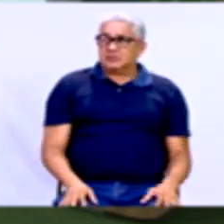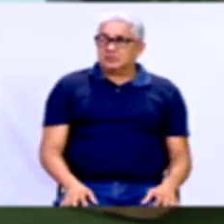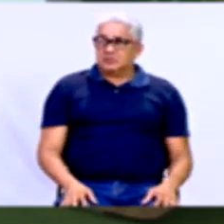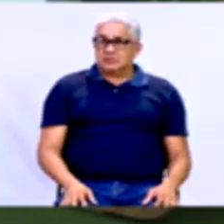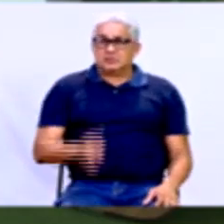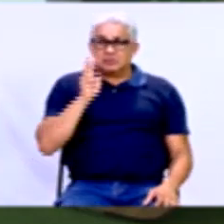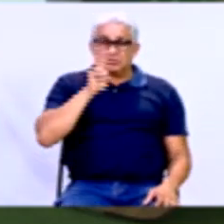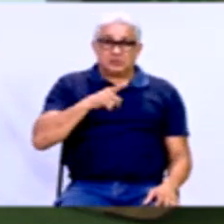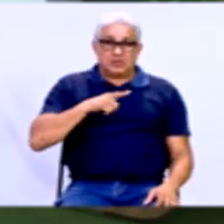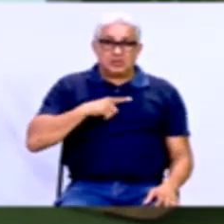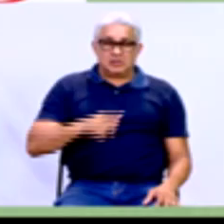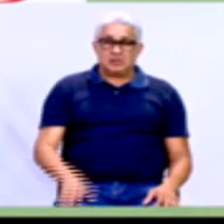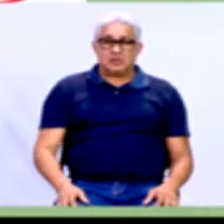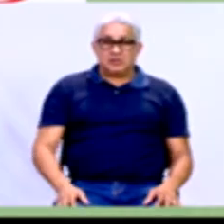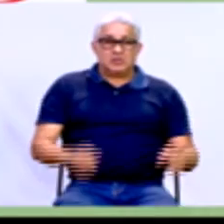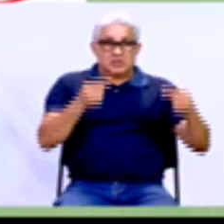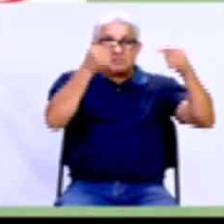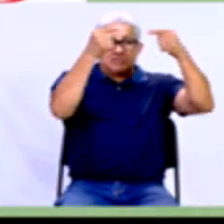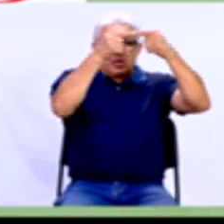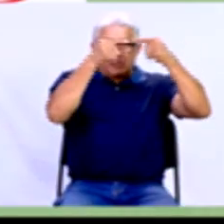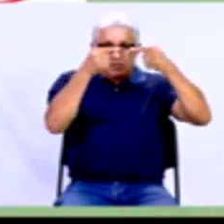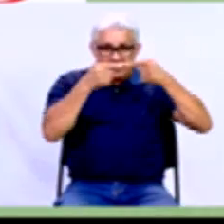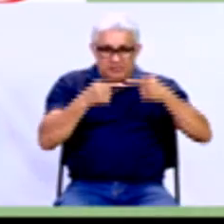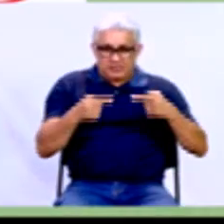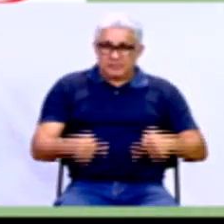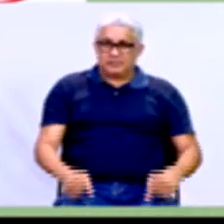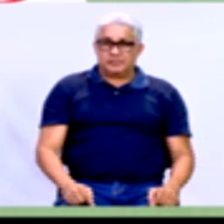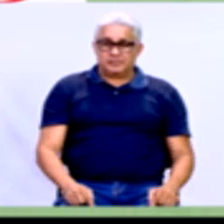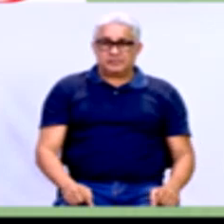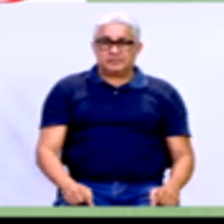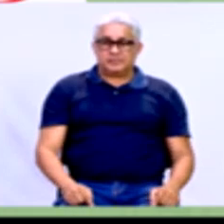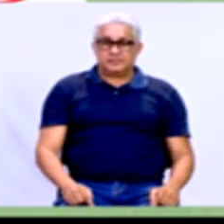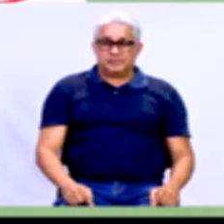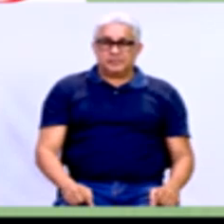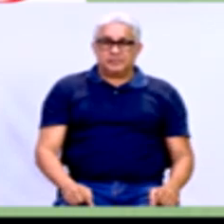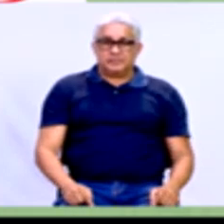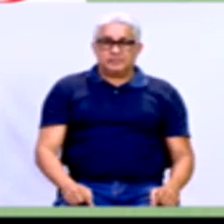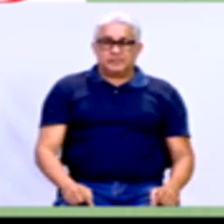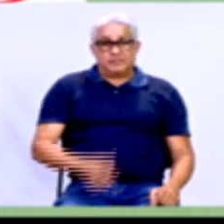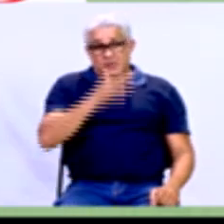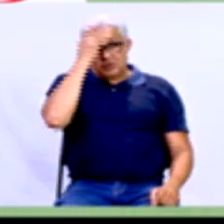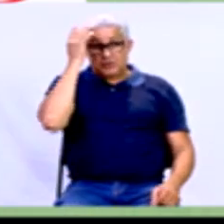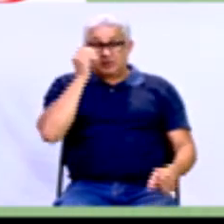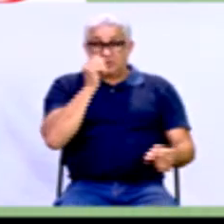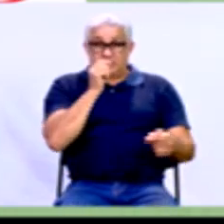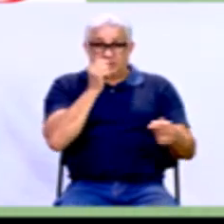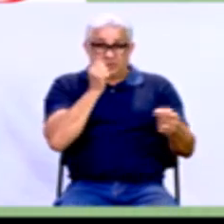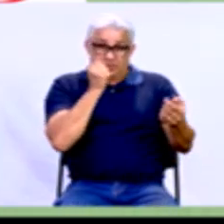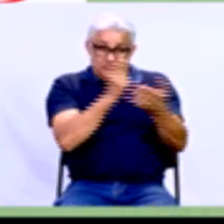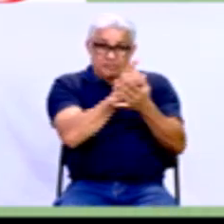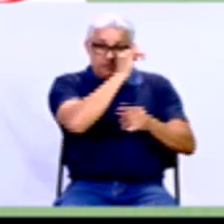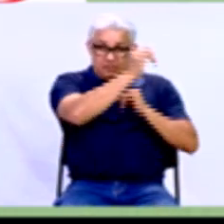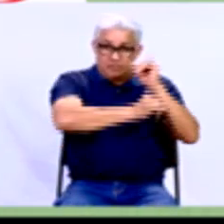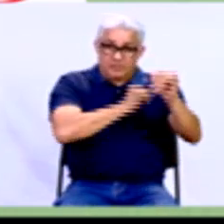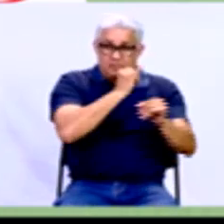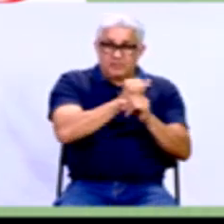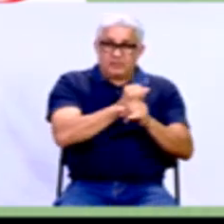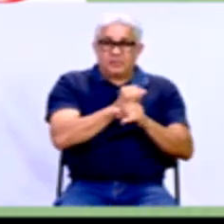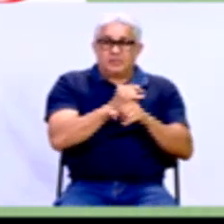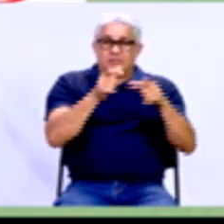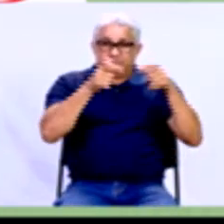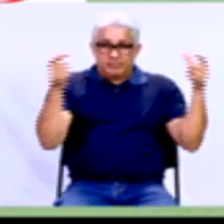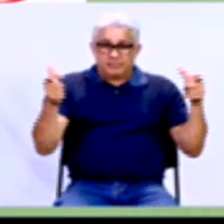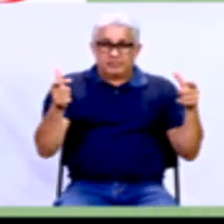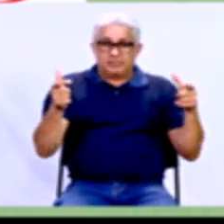viu que tem uma grande correlação entre comodidade. Para as pessoas fazerem compra pela internet, a grande maioria delas